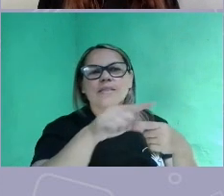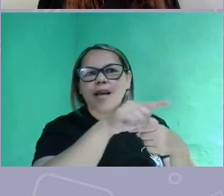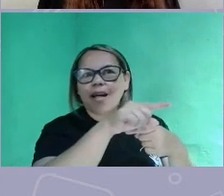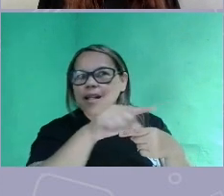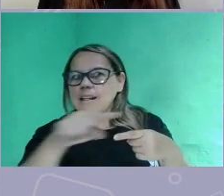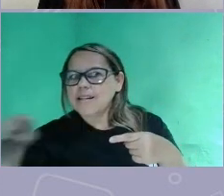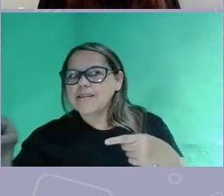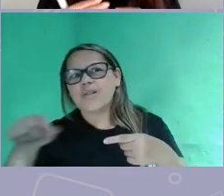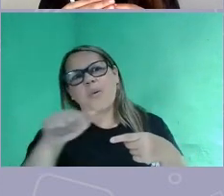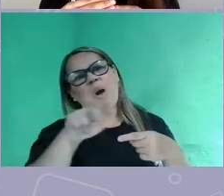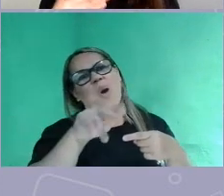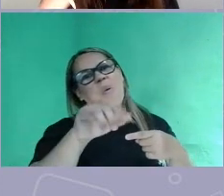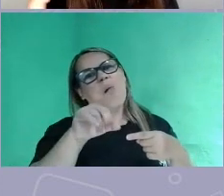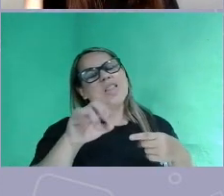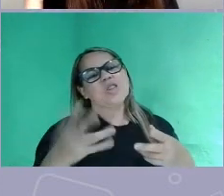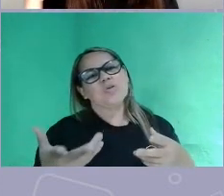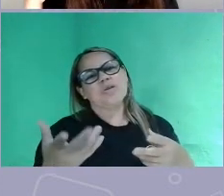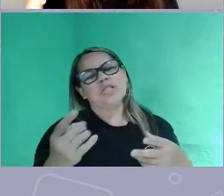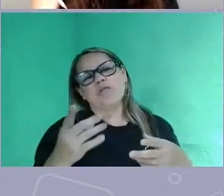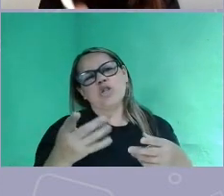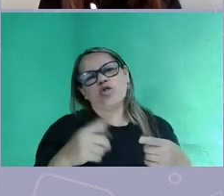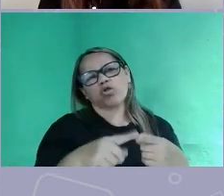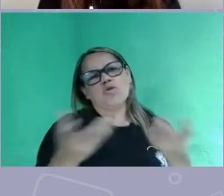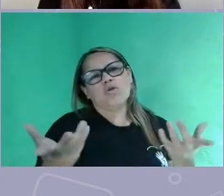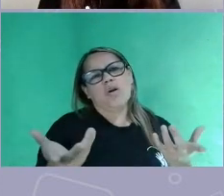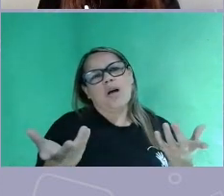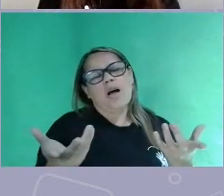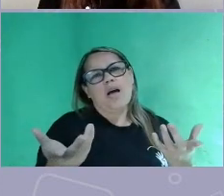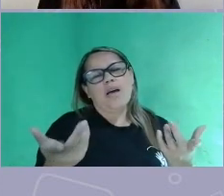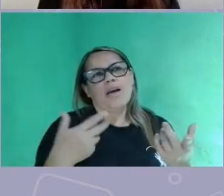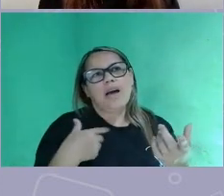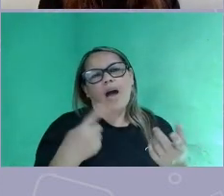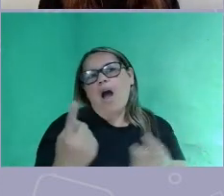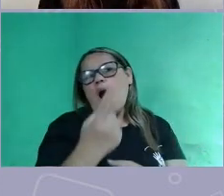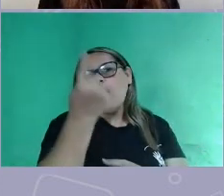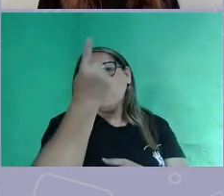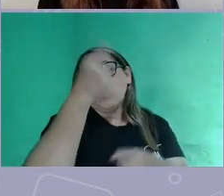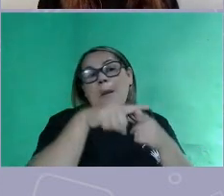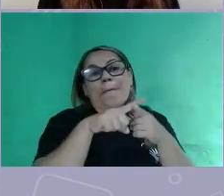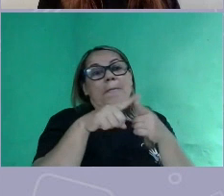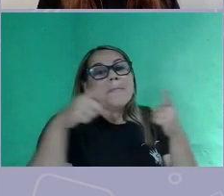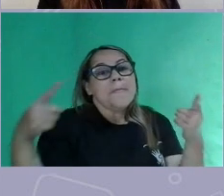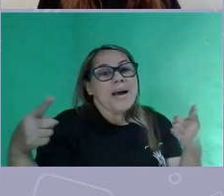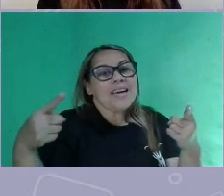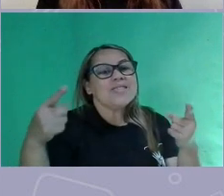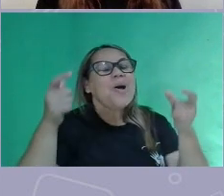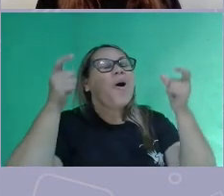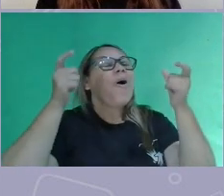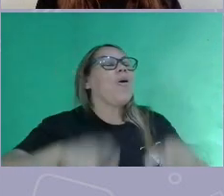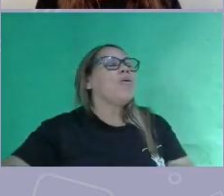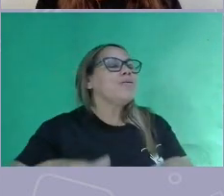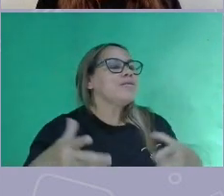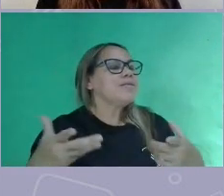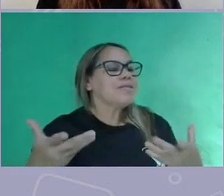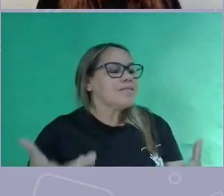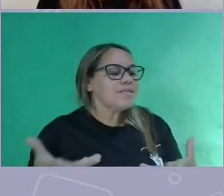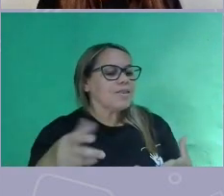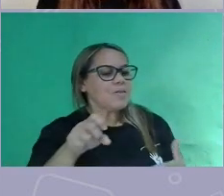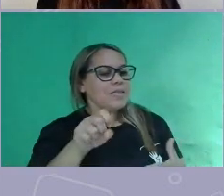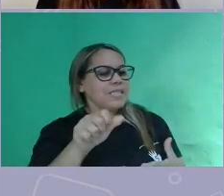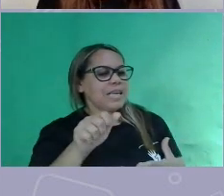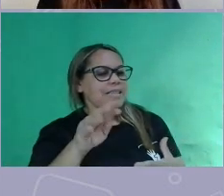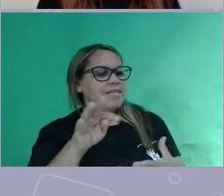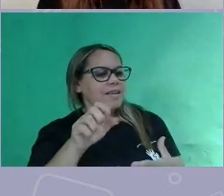Equador então não é só uma questão de qual é a altitude mas também o posicionamento desse satélite ok